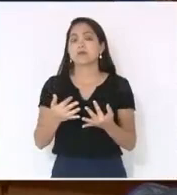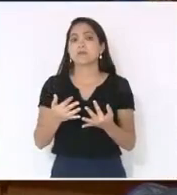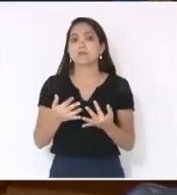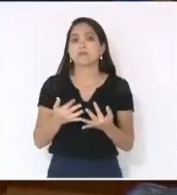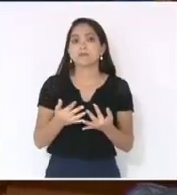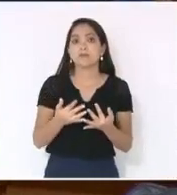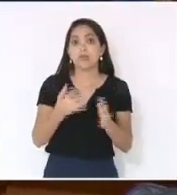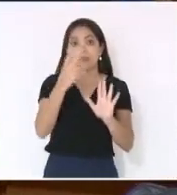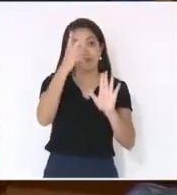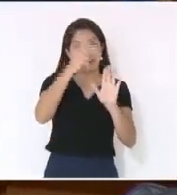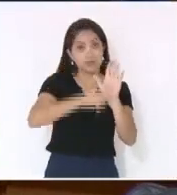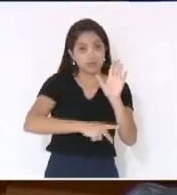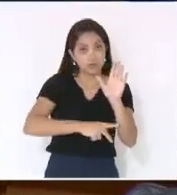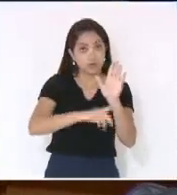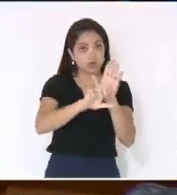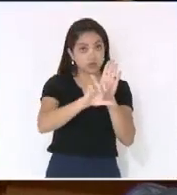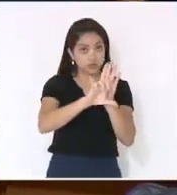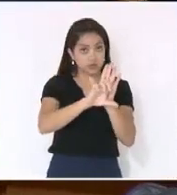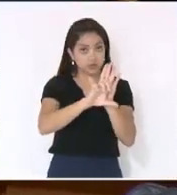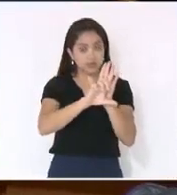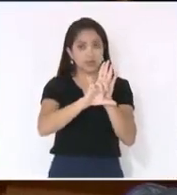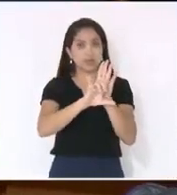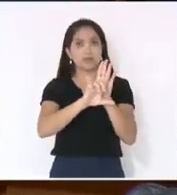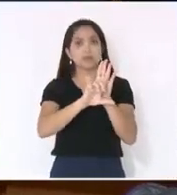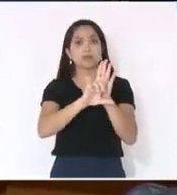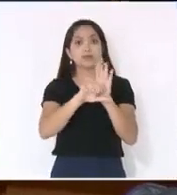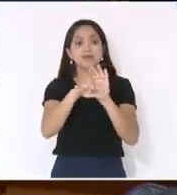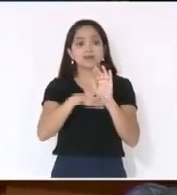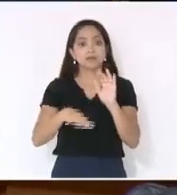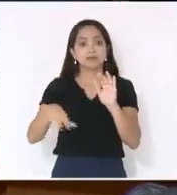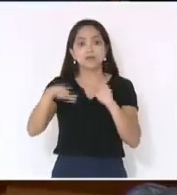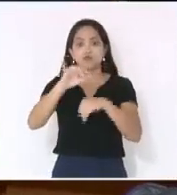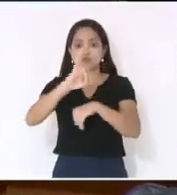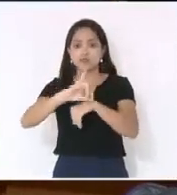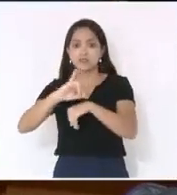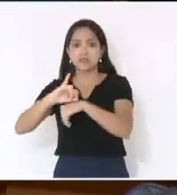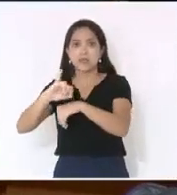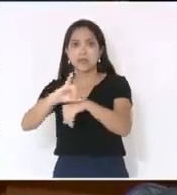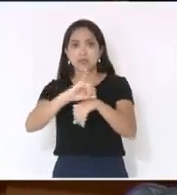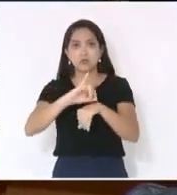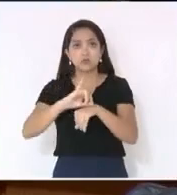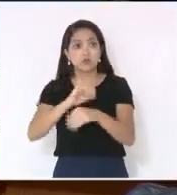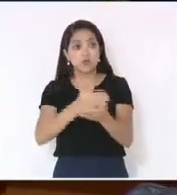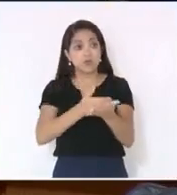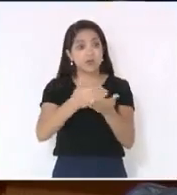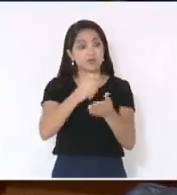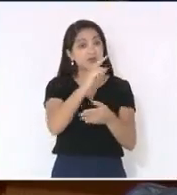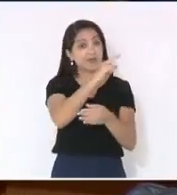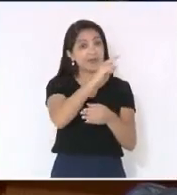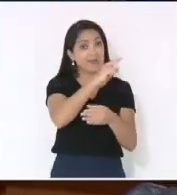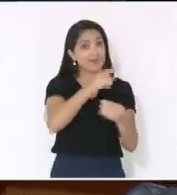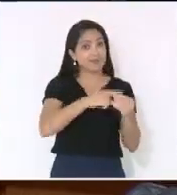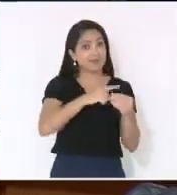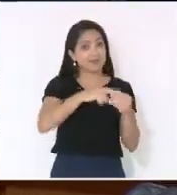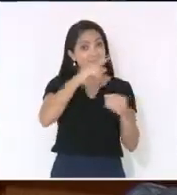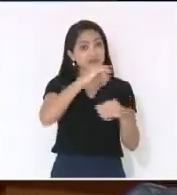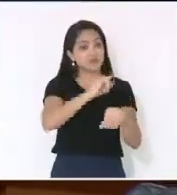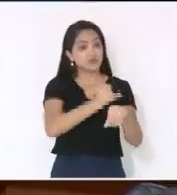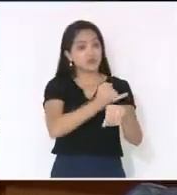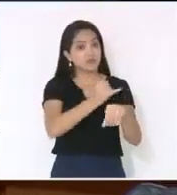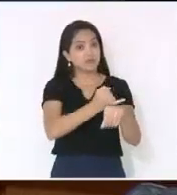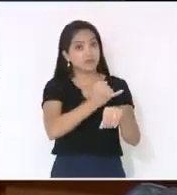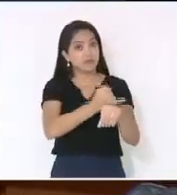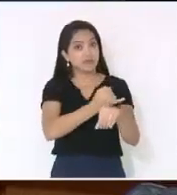o projeto das regiões metropolitanas começou em Joinville, com o ex-deputado Adelor Vieira. Isso lá na década